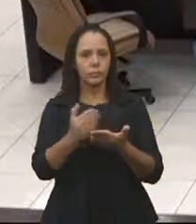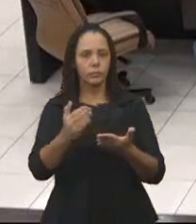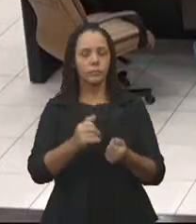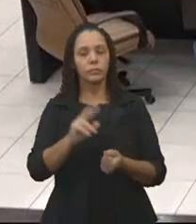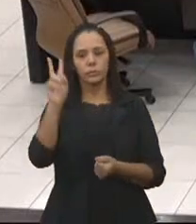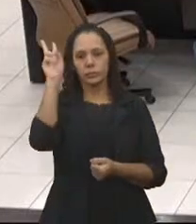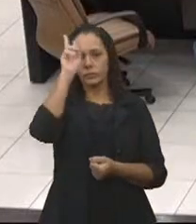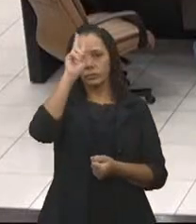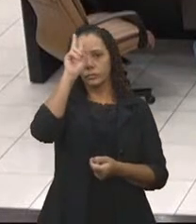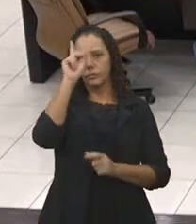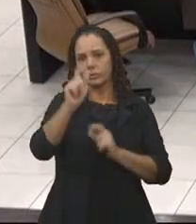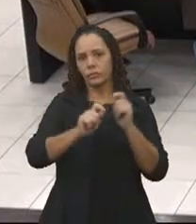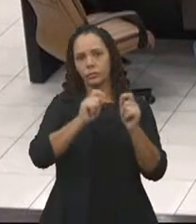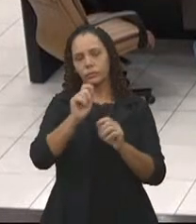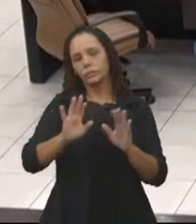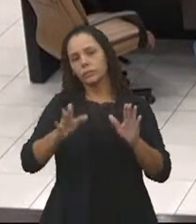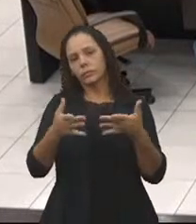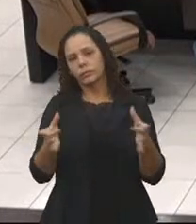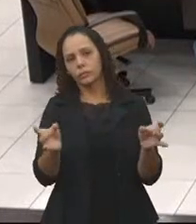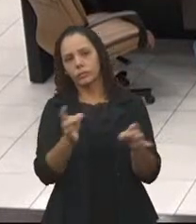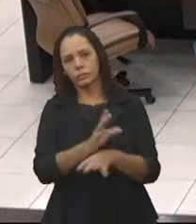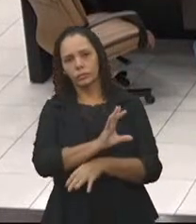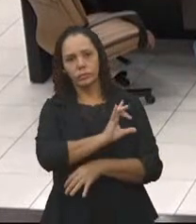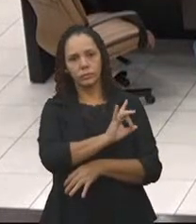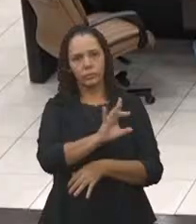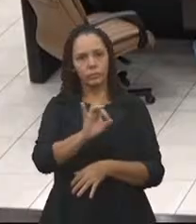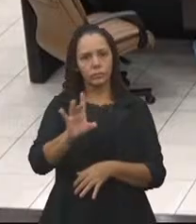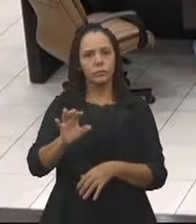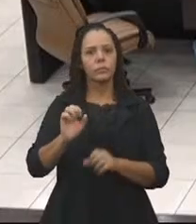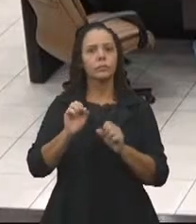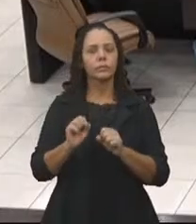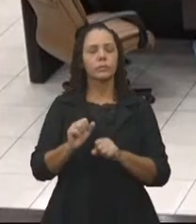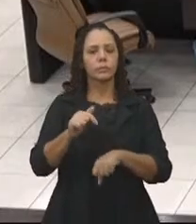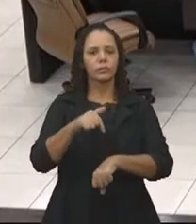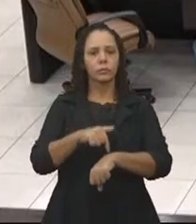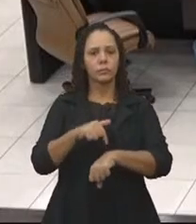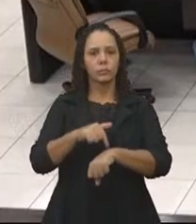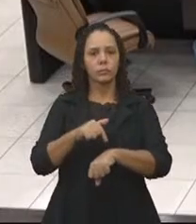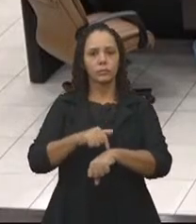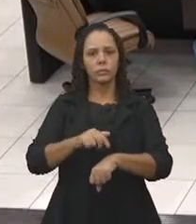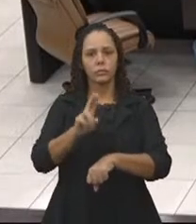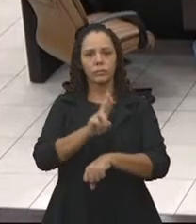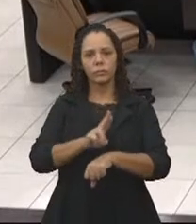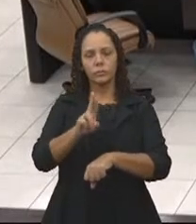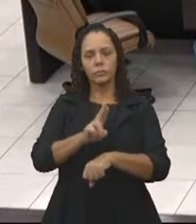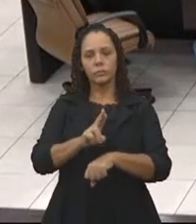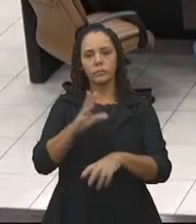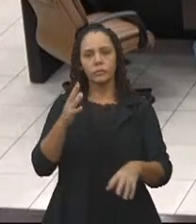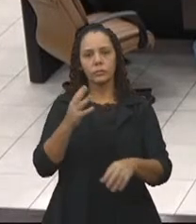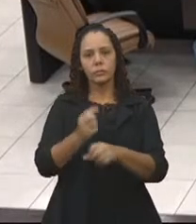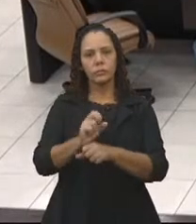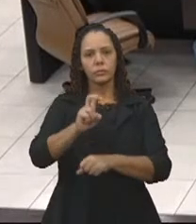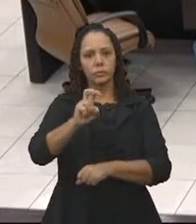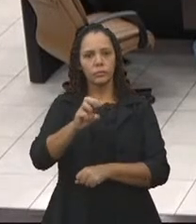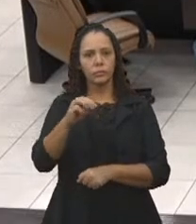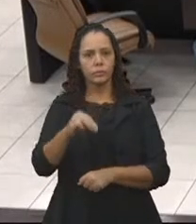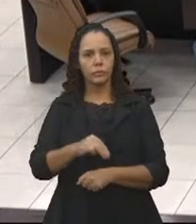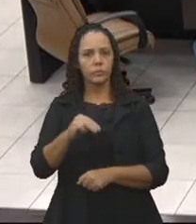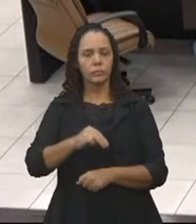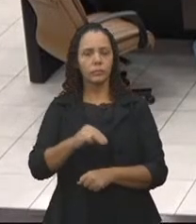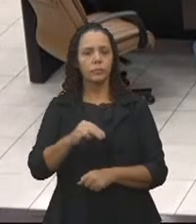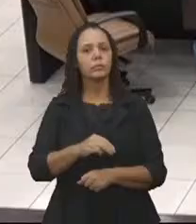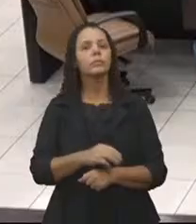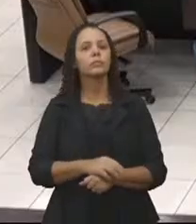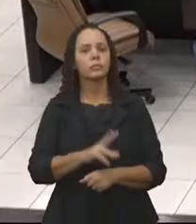Lembrando que após a fala do senhor Guilherme, cada vereador poderá usar o tempo de 5 minutos para fazer os seus comentários e fazer as